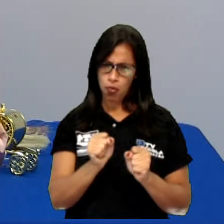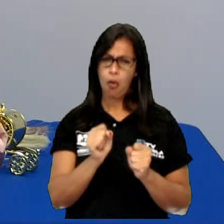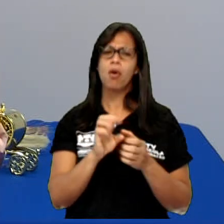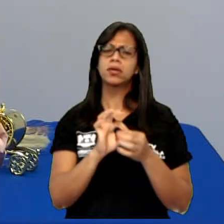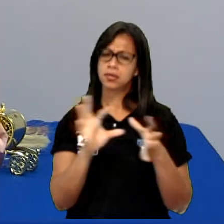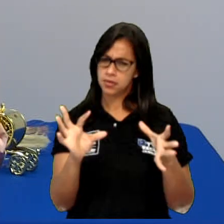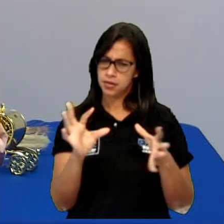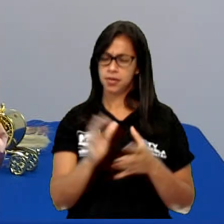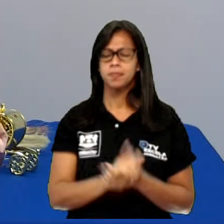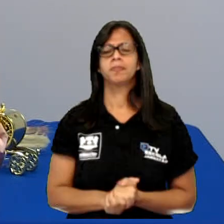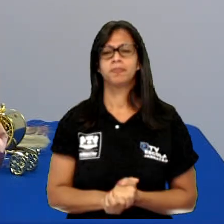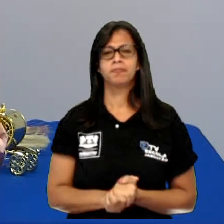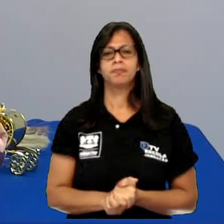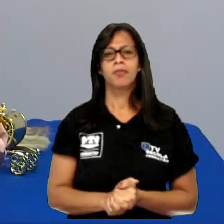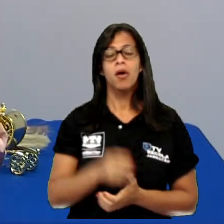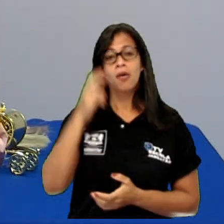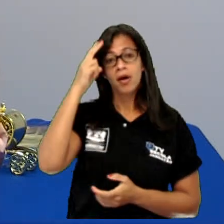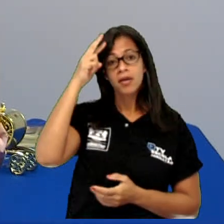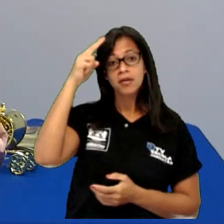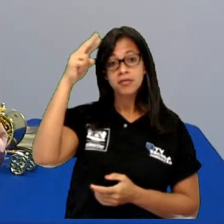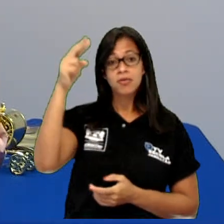O Rei Midas e o Toque de Ouro.